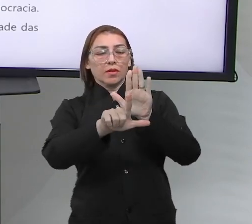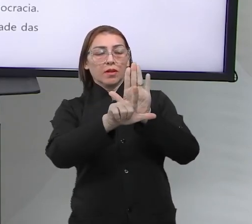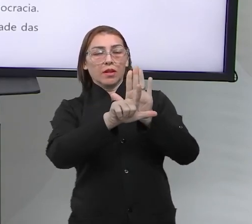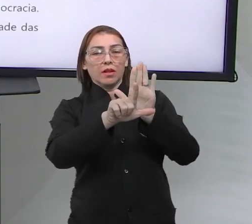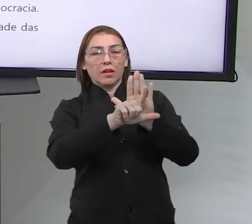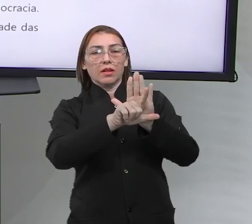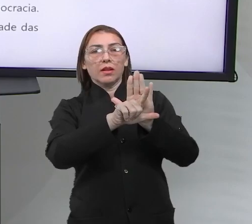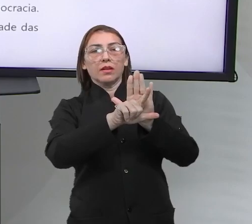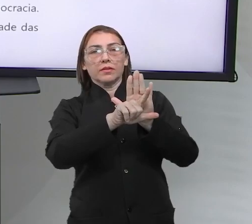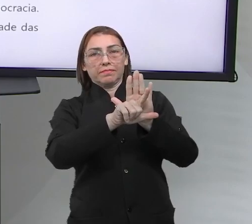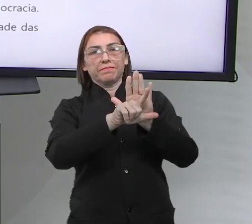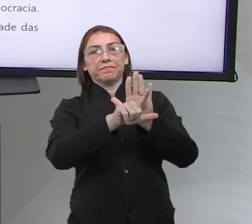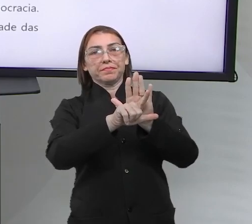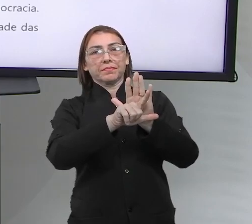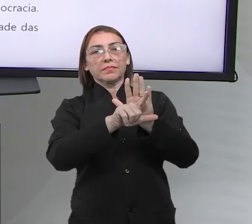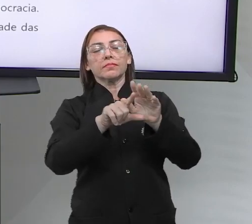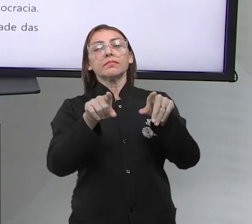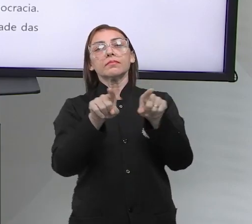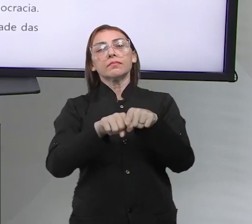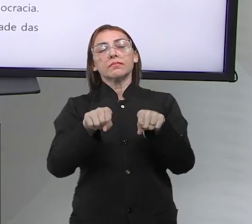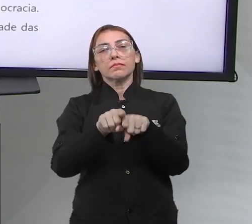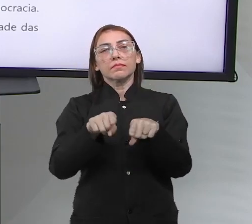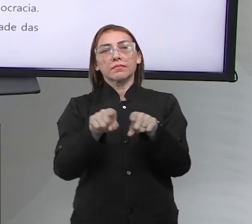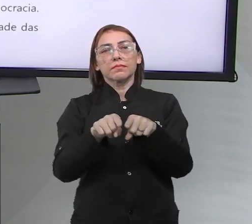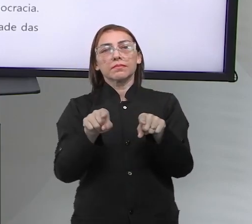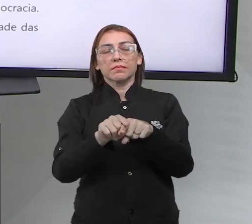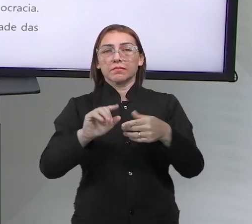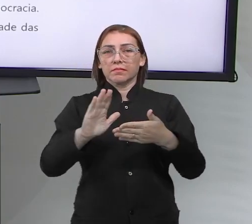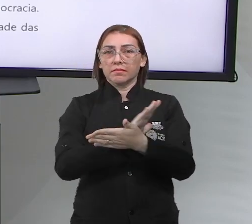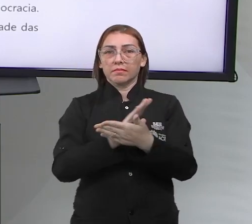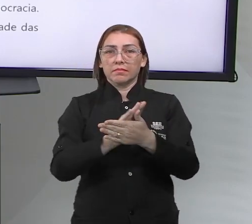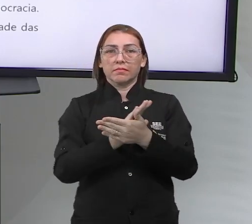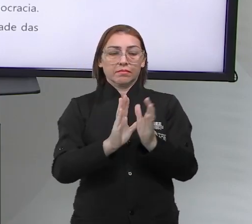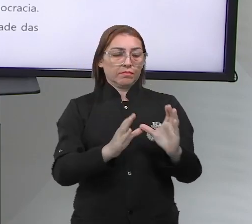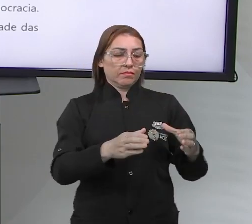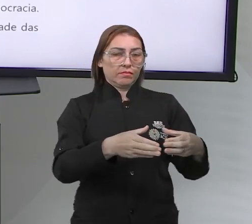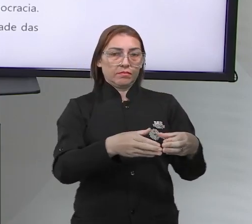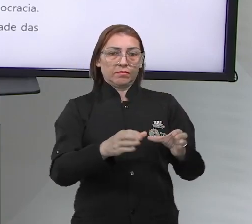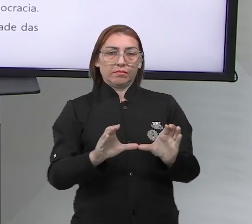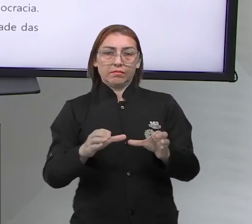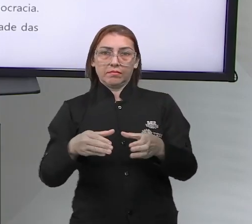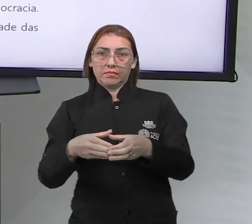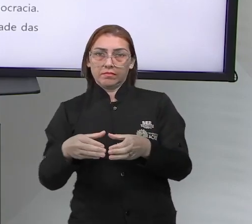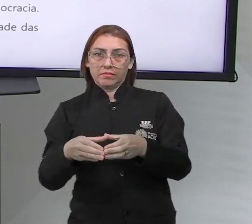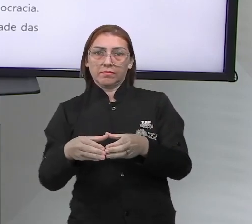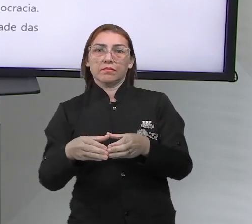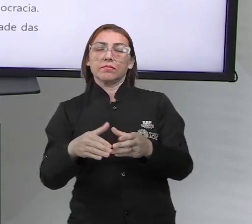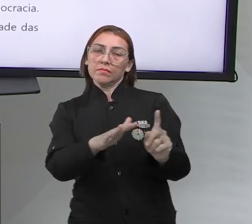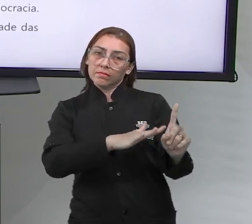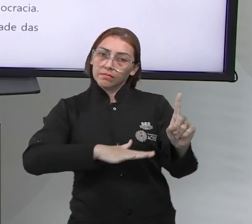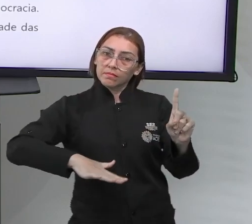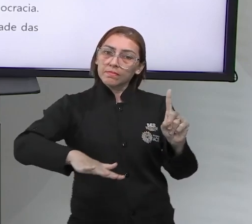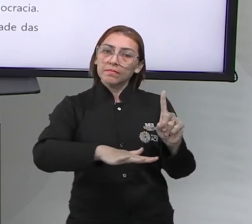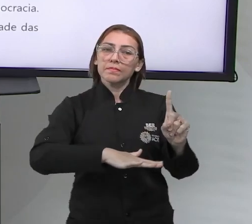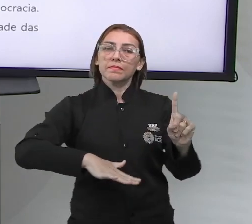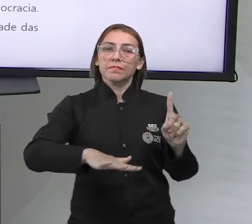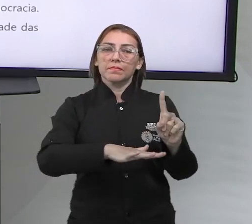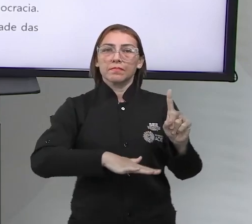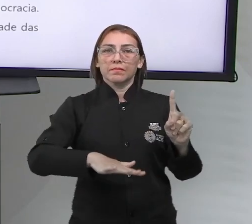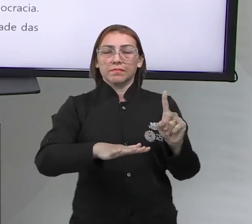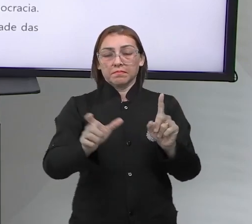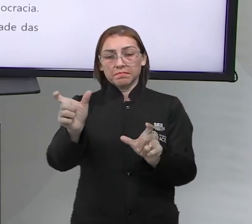dessas normativas. E muitas das vezes, algumas classes, alguns grupos sociais,